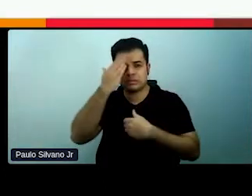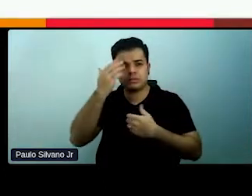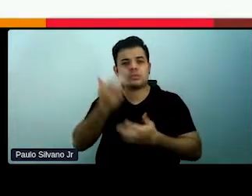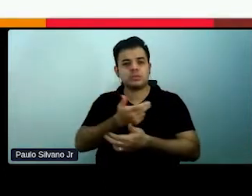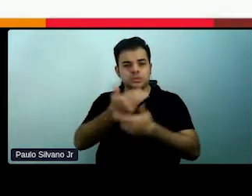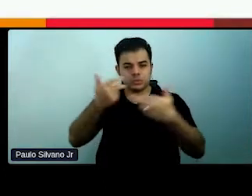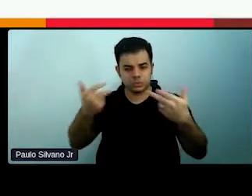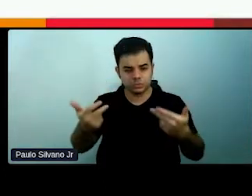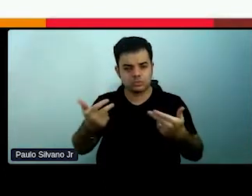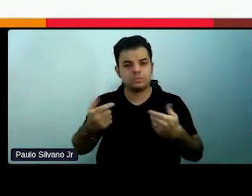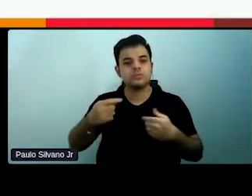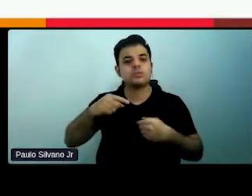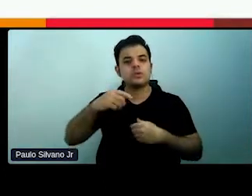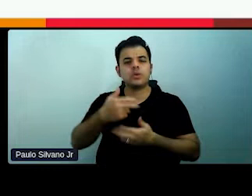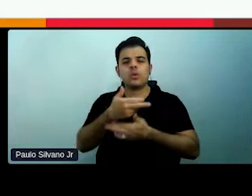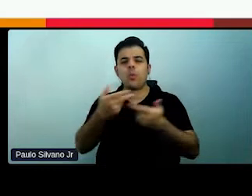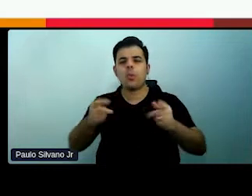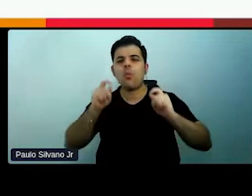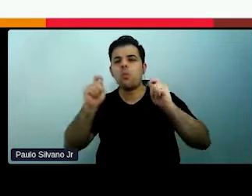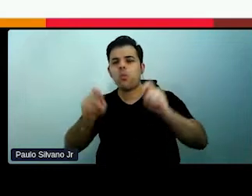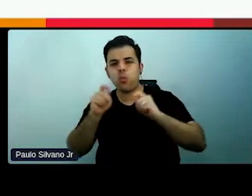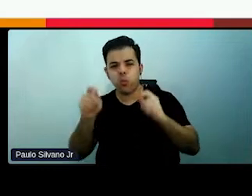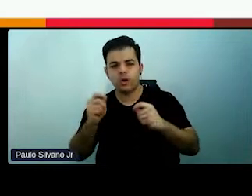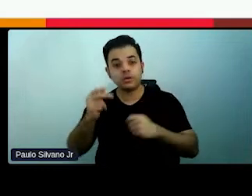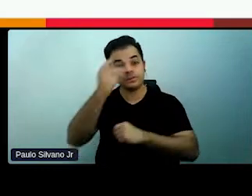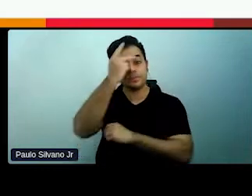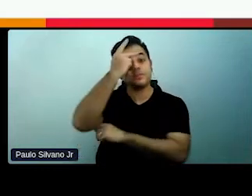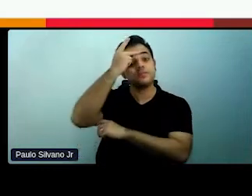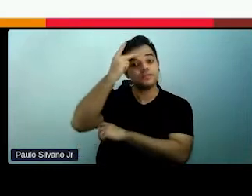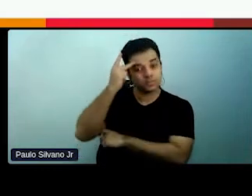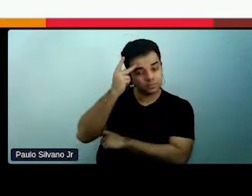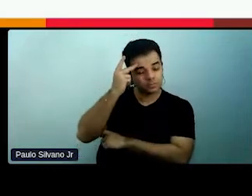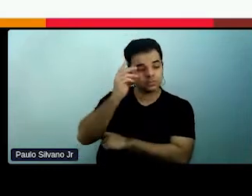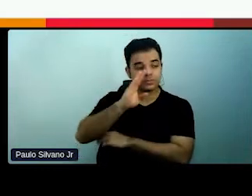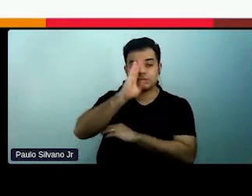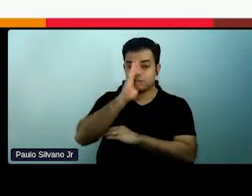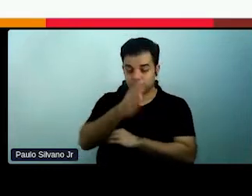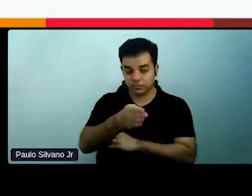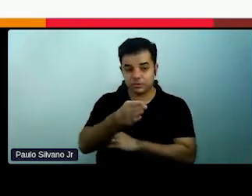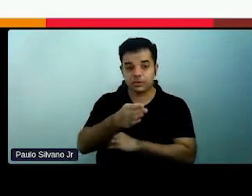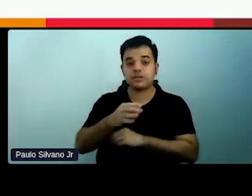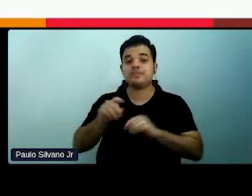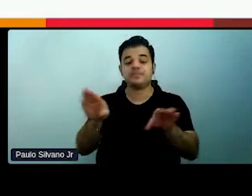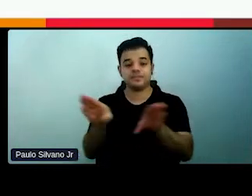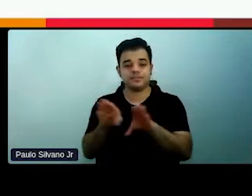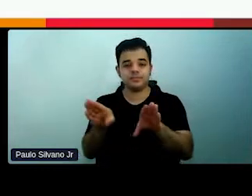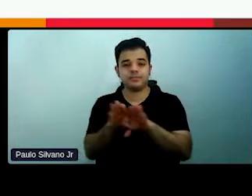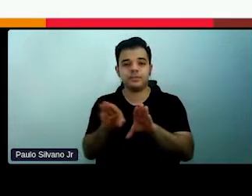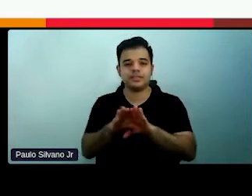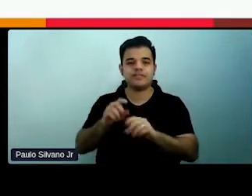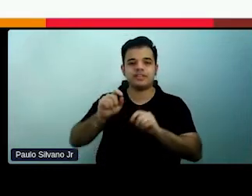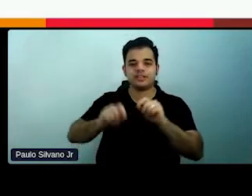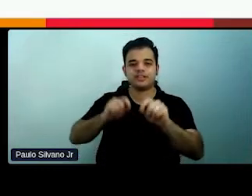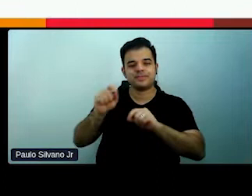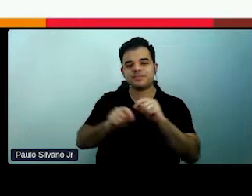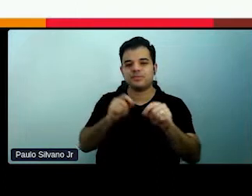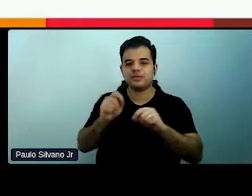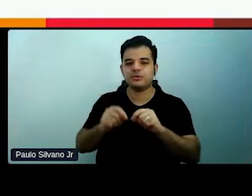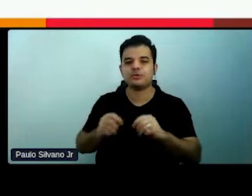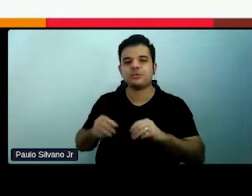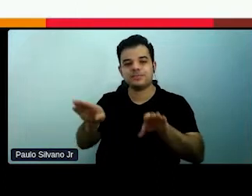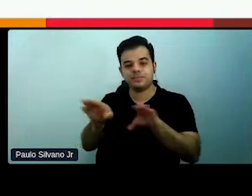Então, quais coisas são essas, né? Pessoas, principalmente. O pesquisador, né, de experiência, ele tem que